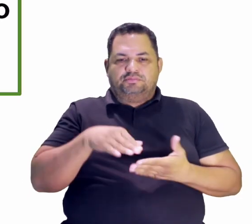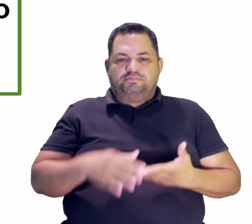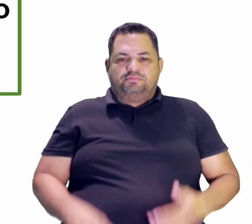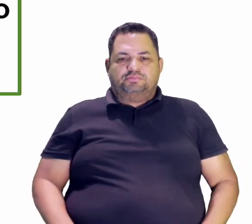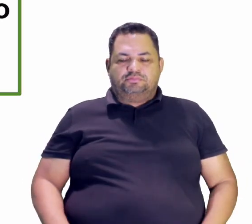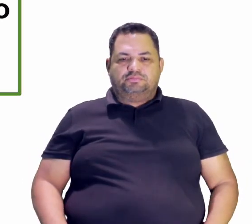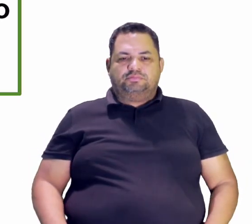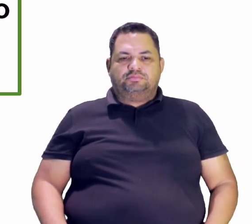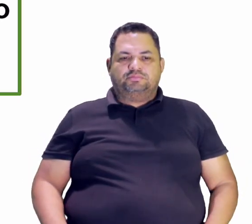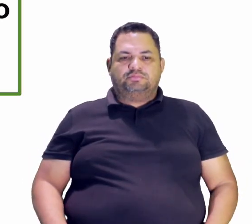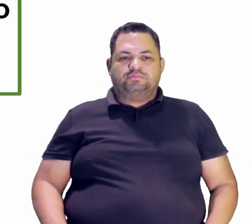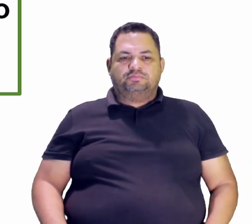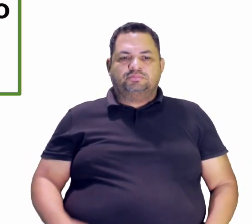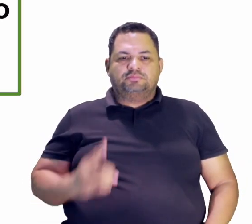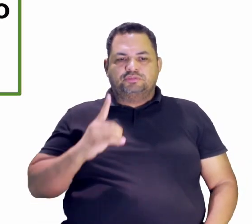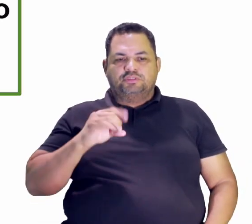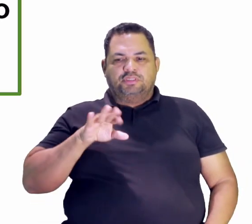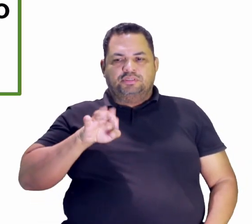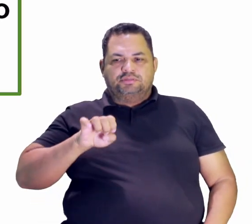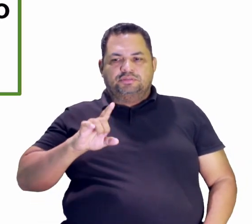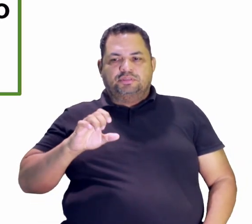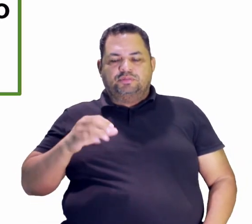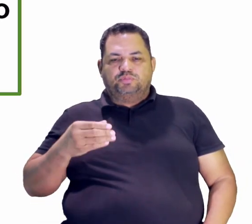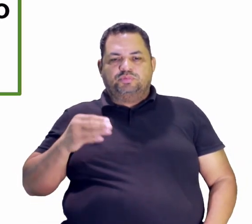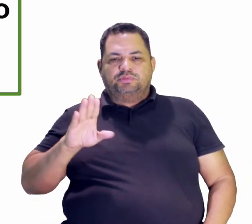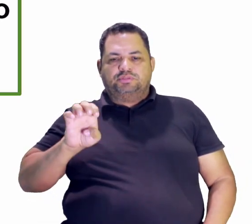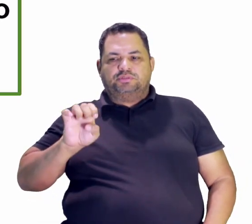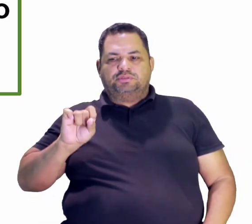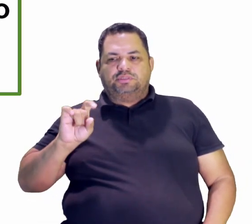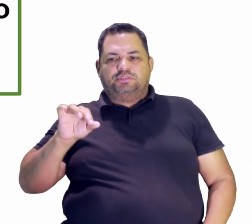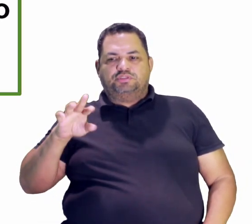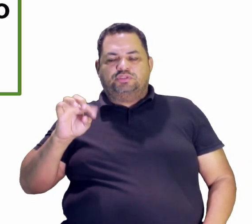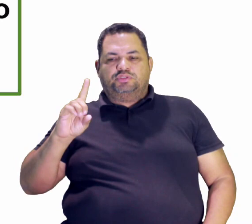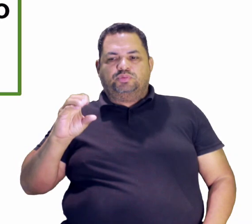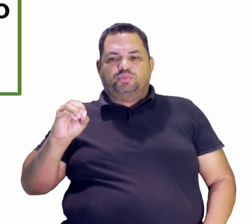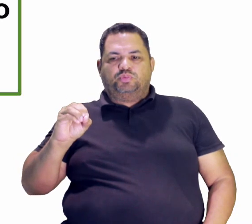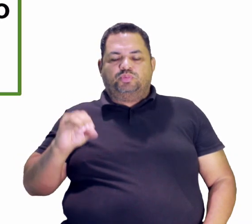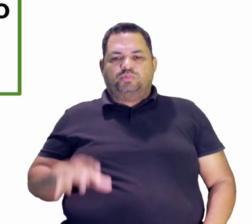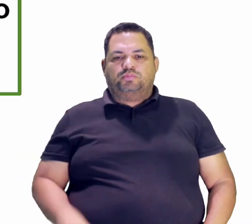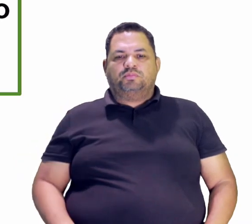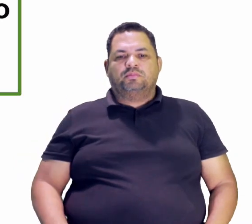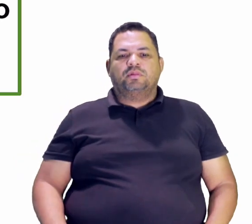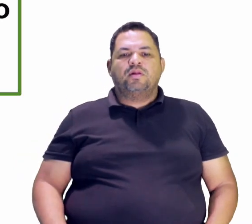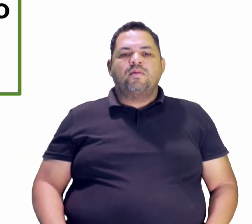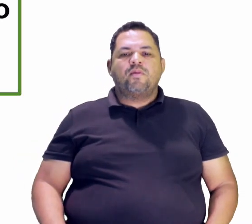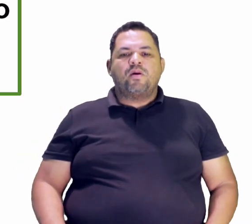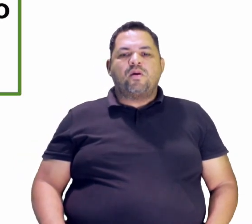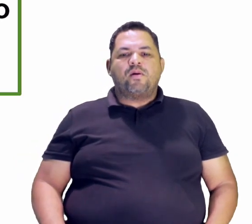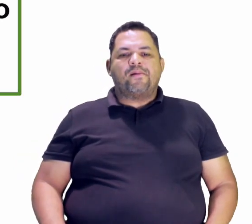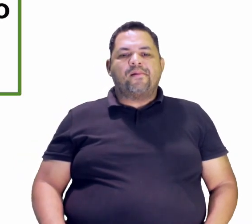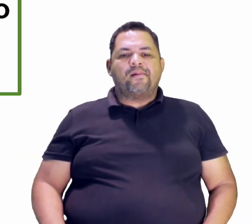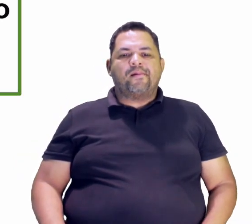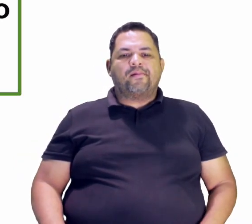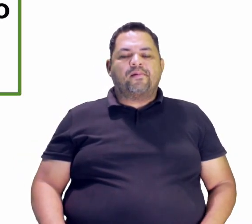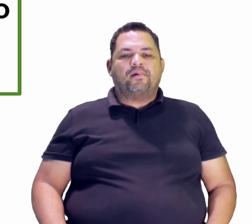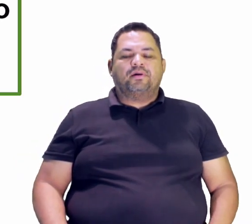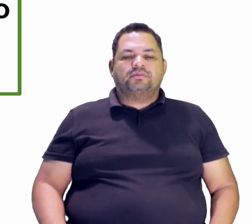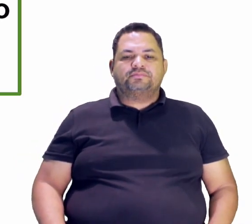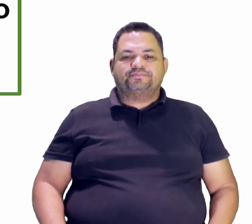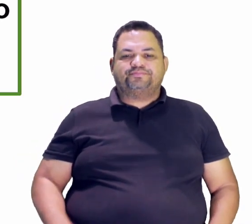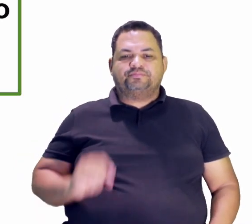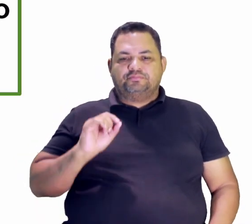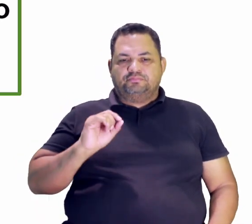de vetorial, tá? Então, a diferença com a grandeza escalar e vetorial é justamente que a